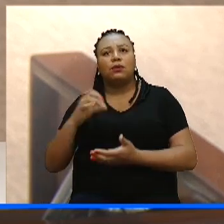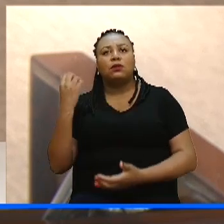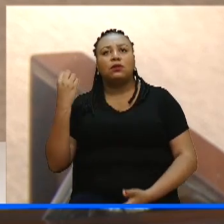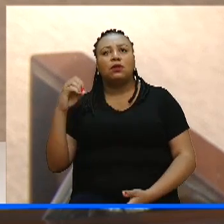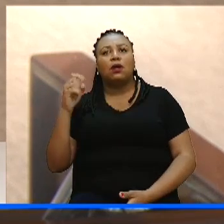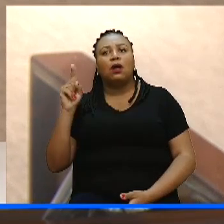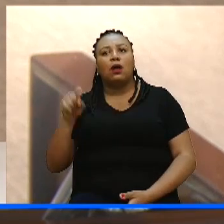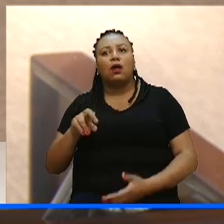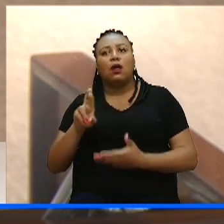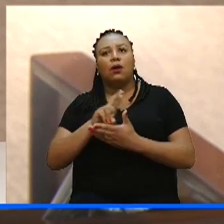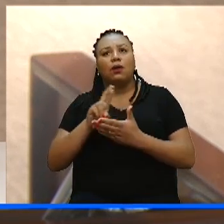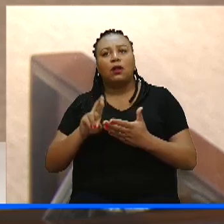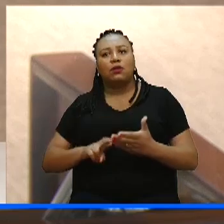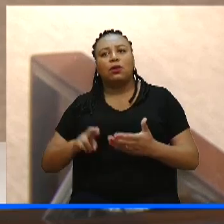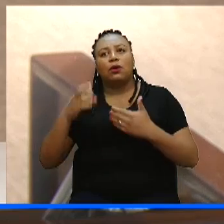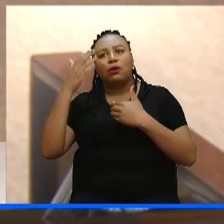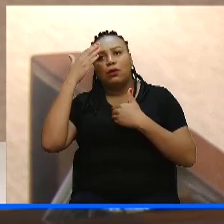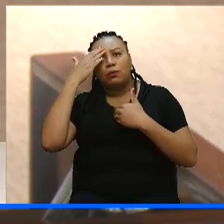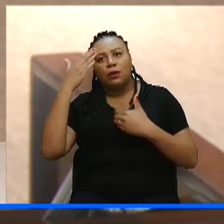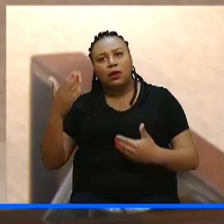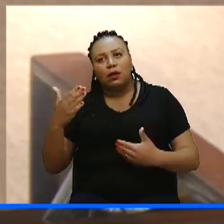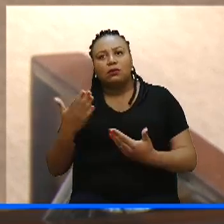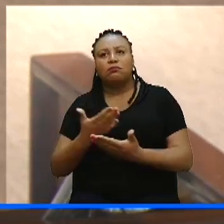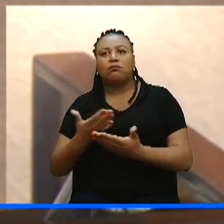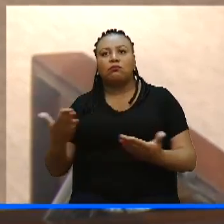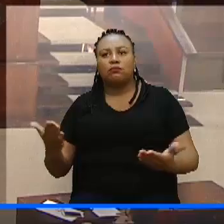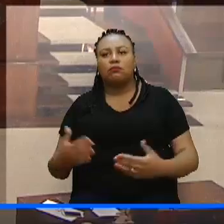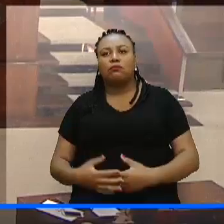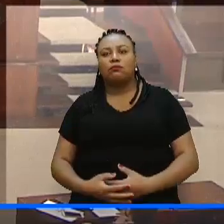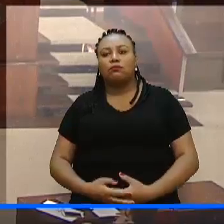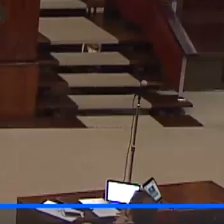é o relatório muito obrigado senhor george